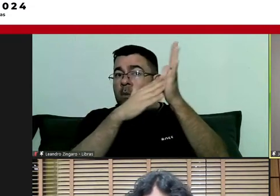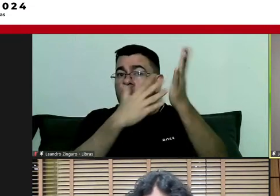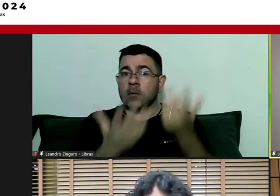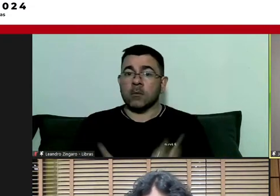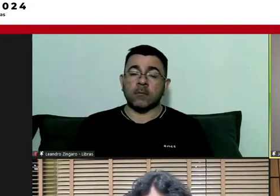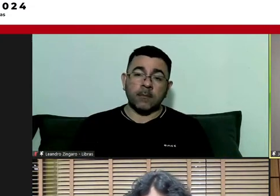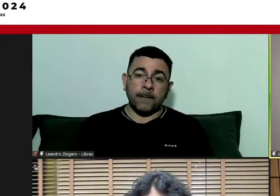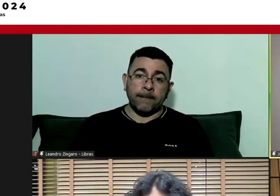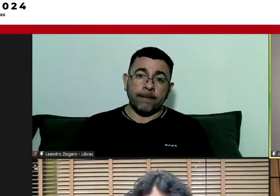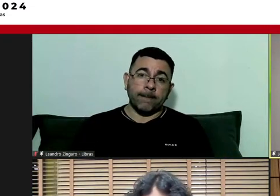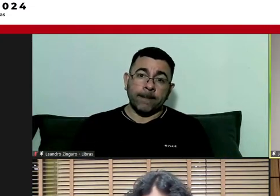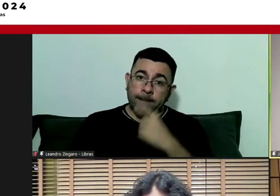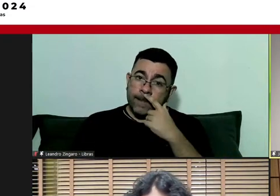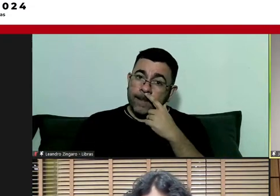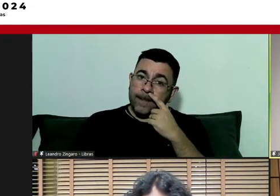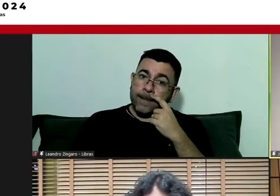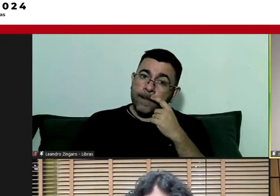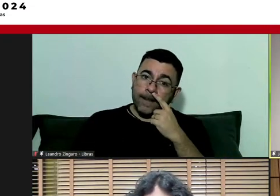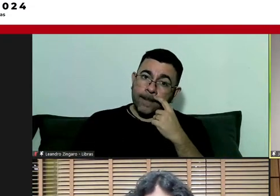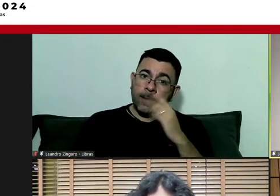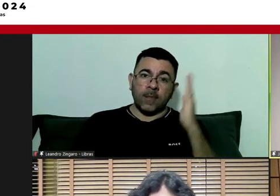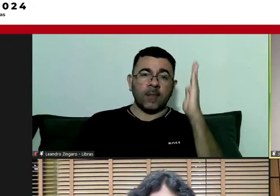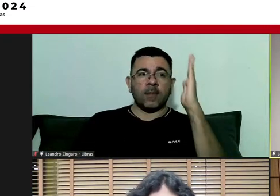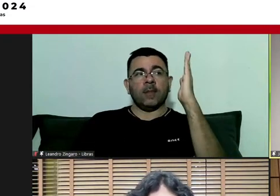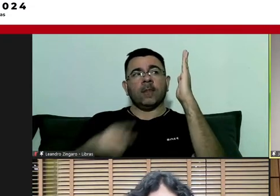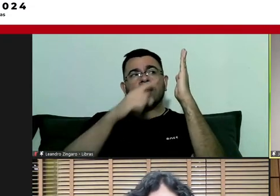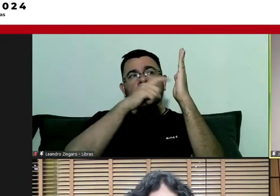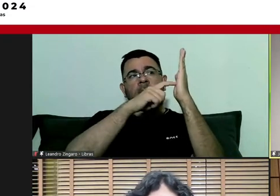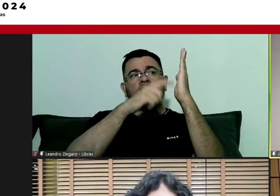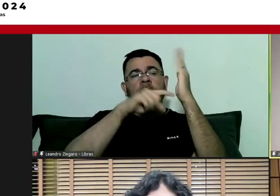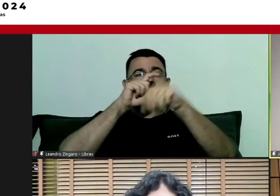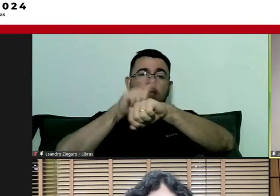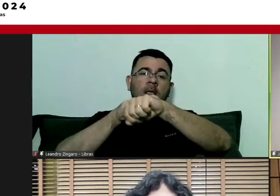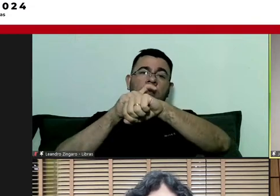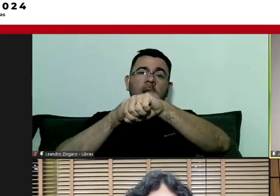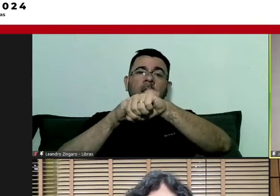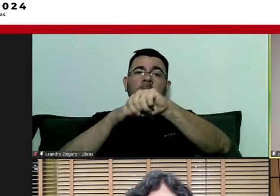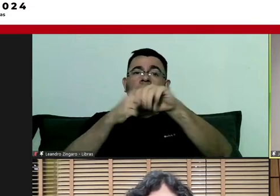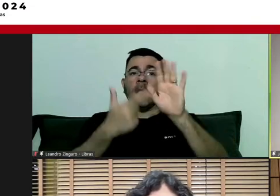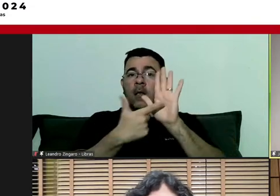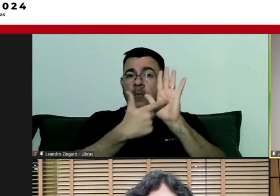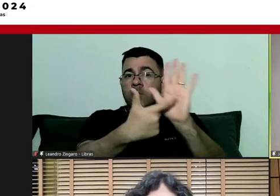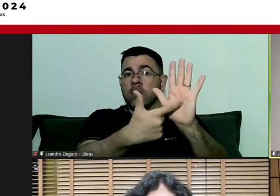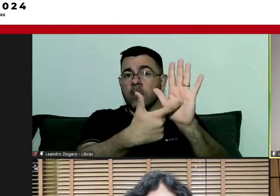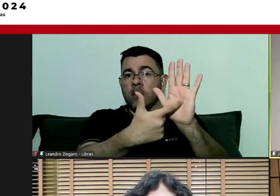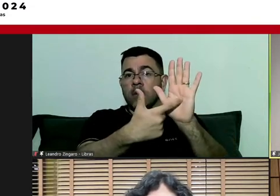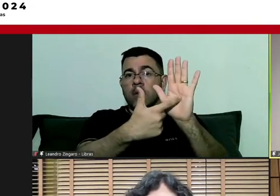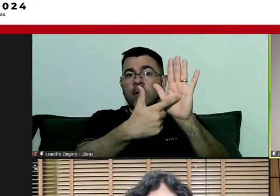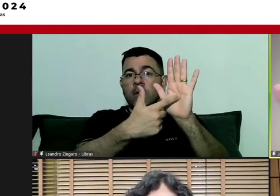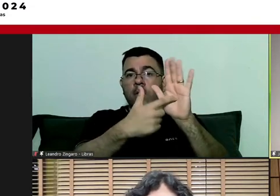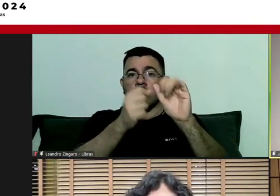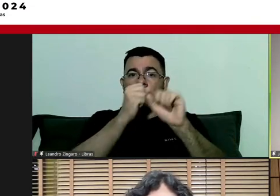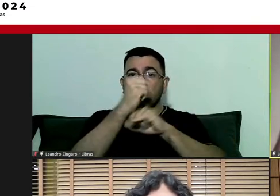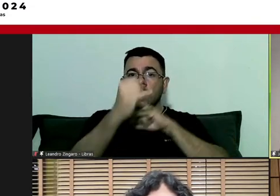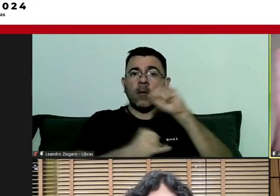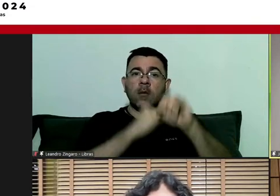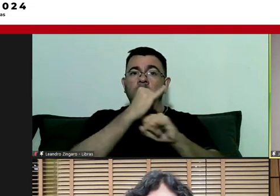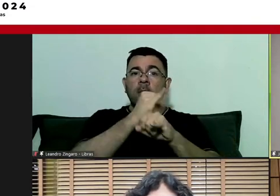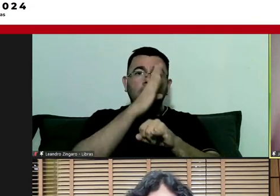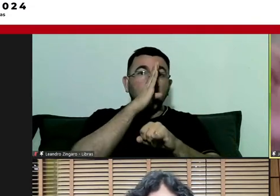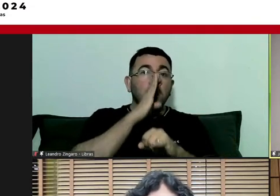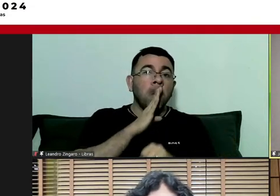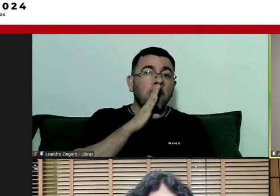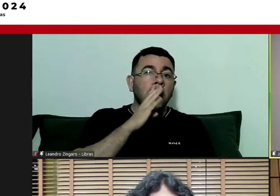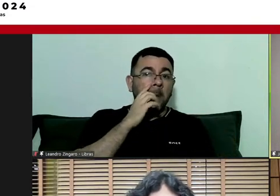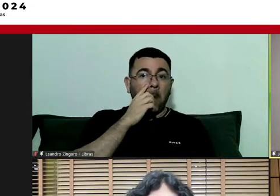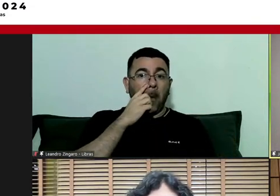no em relógios que a gente tem na cidade que é um contrato de concessão exigi que tivesse wi-fi gratuito em todo junto de toda a publicidade tem